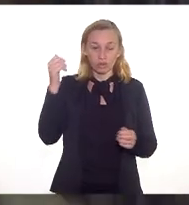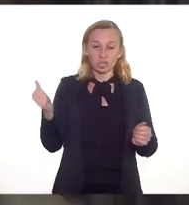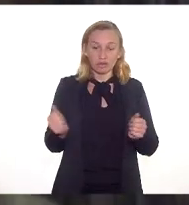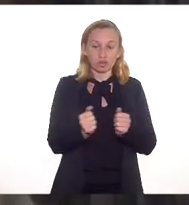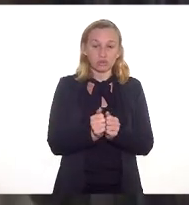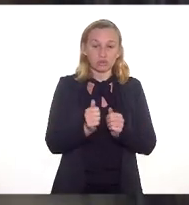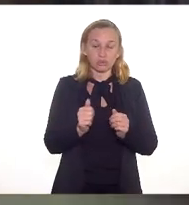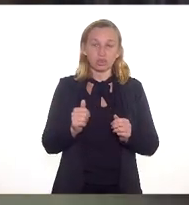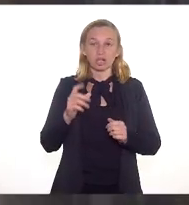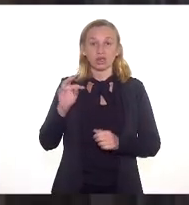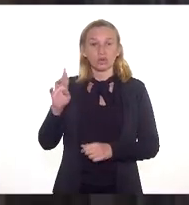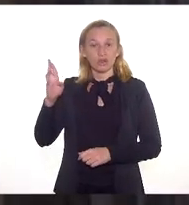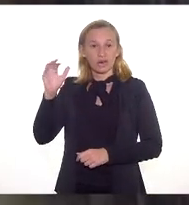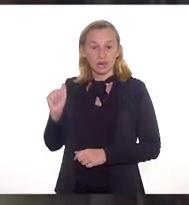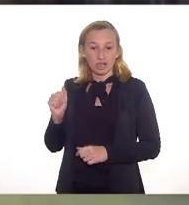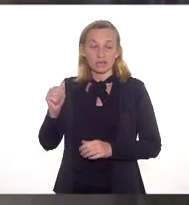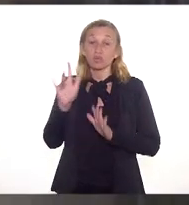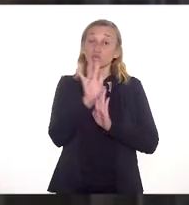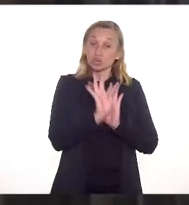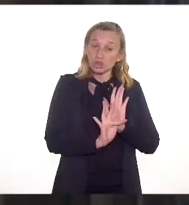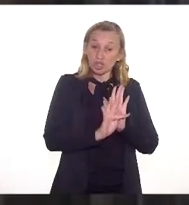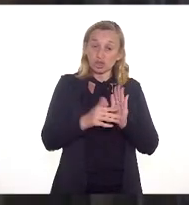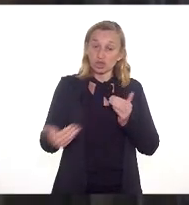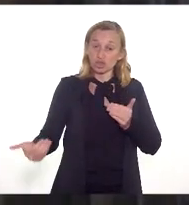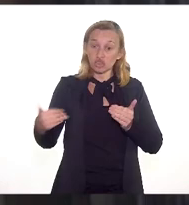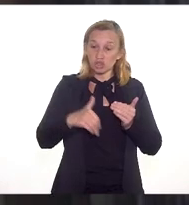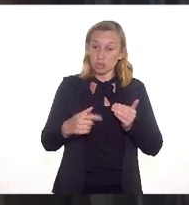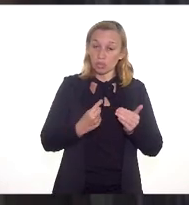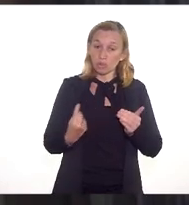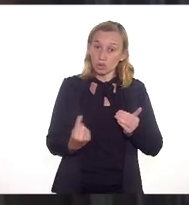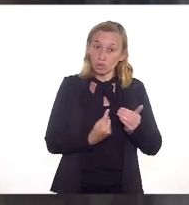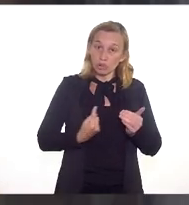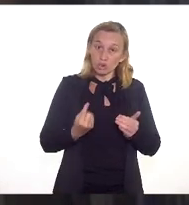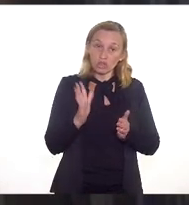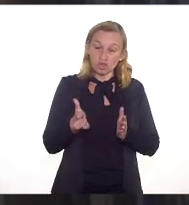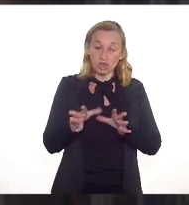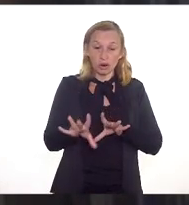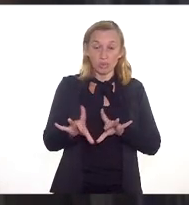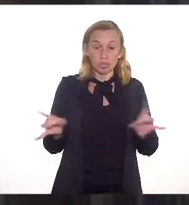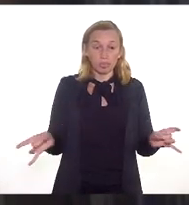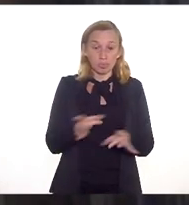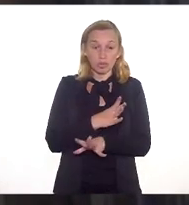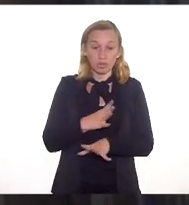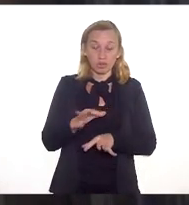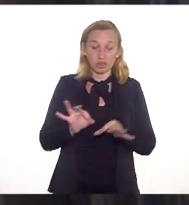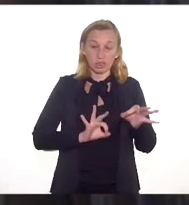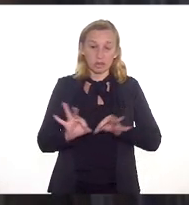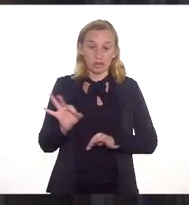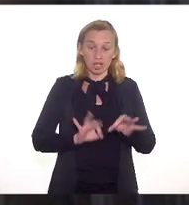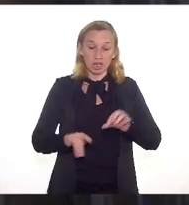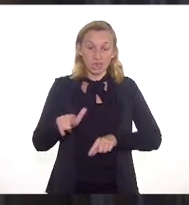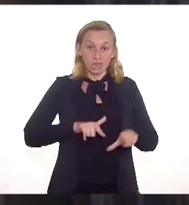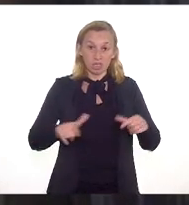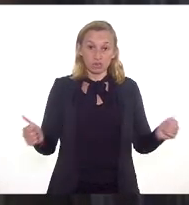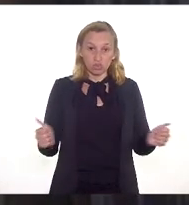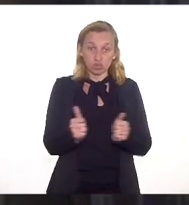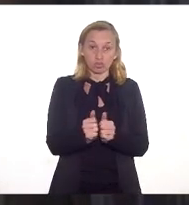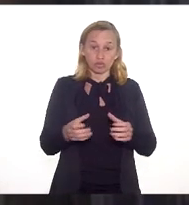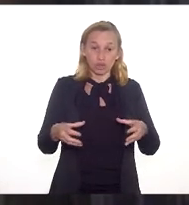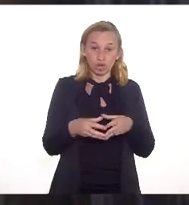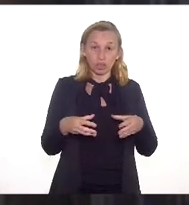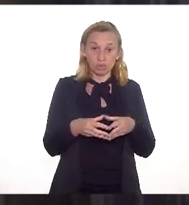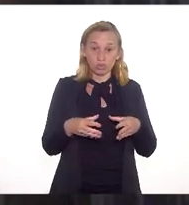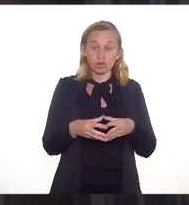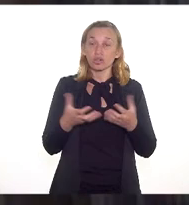dessas conferências, o texto que chegou a nós demandado e que foi trabalhado de forma coletiva. Então, eram essas